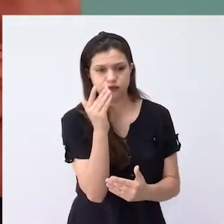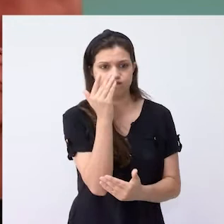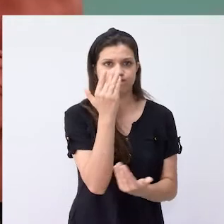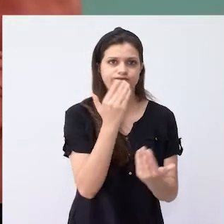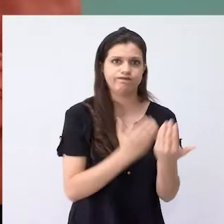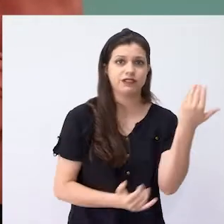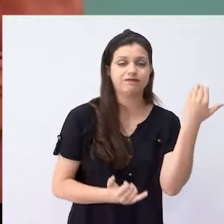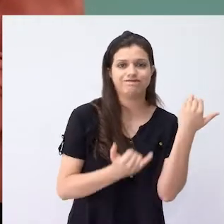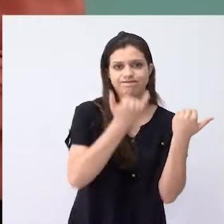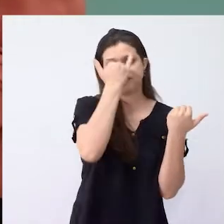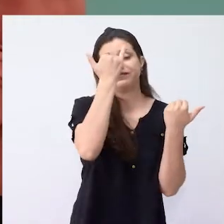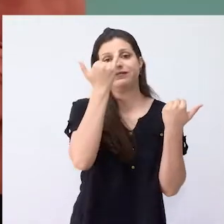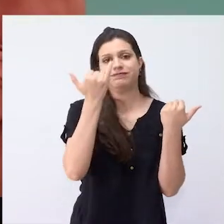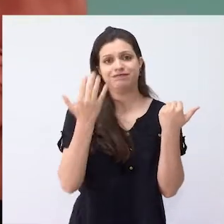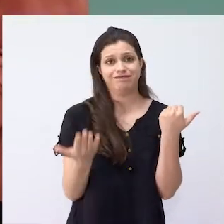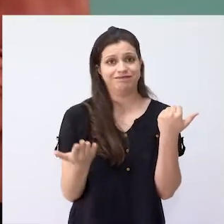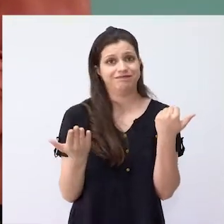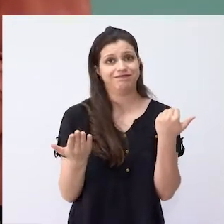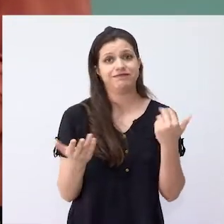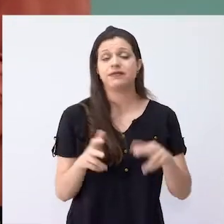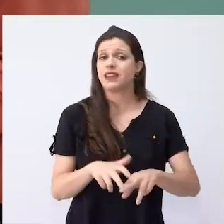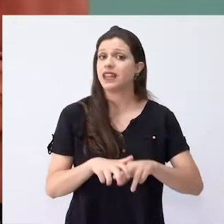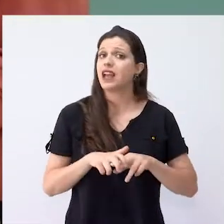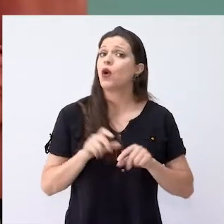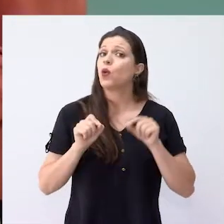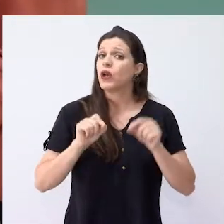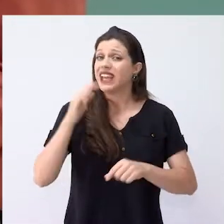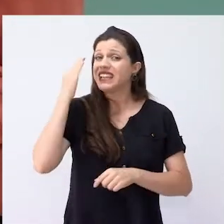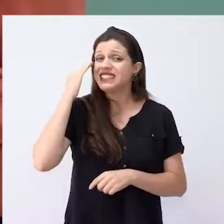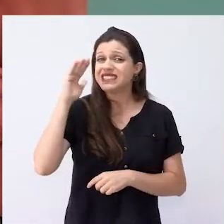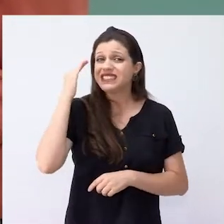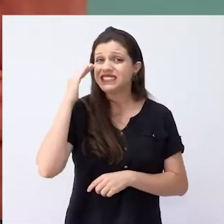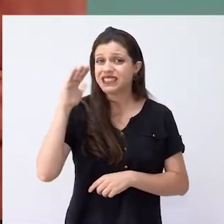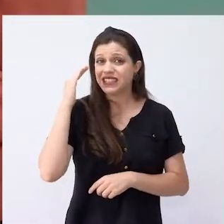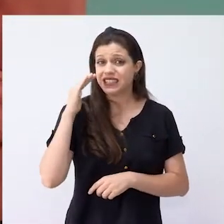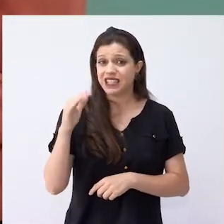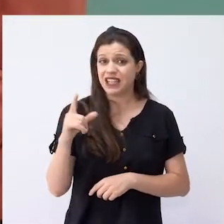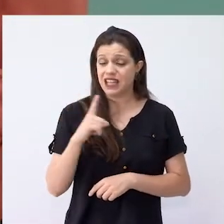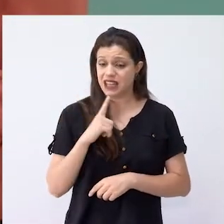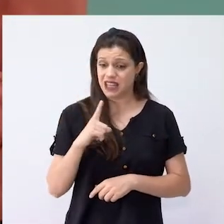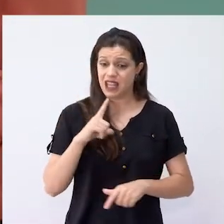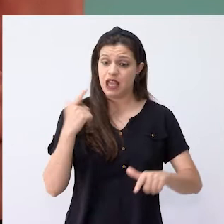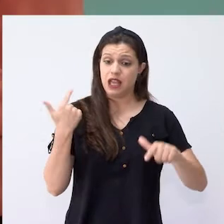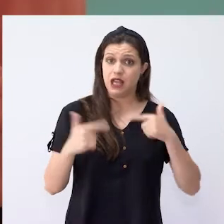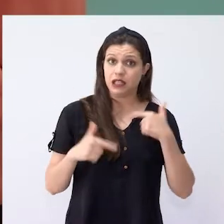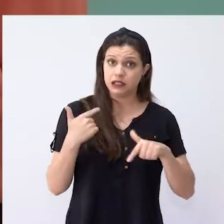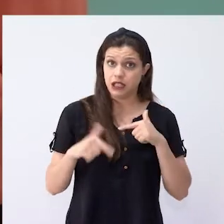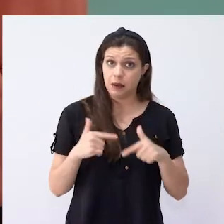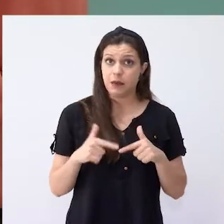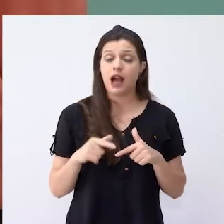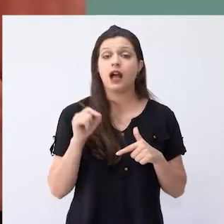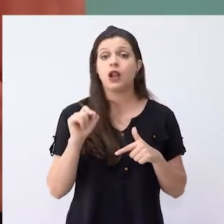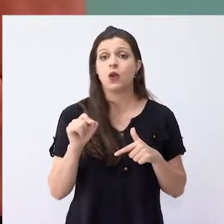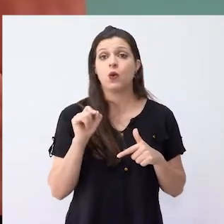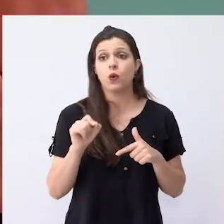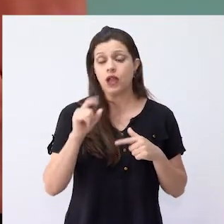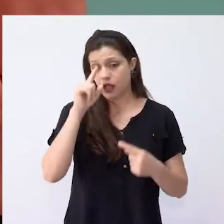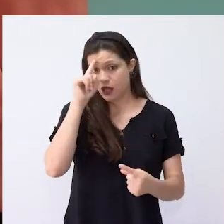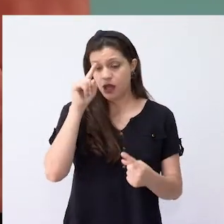esses adolescentes trabalhando. Então, a gente precisa entender que o trabalho que tem o condão, que tem o objetivo